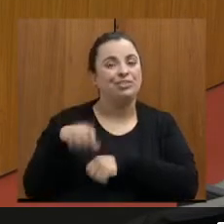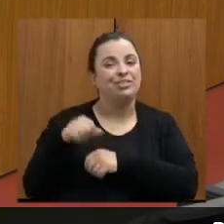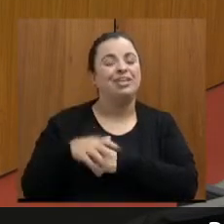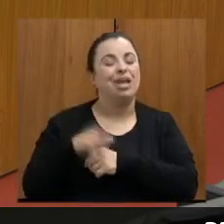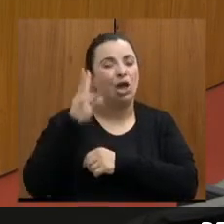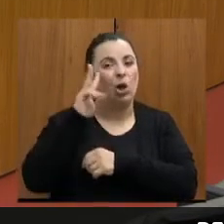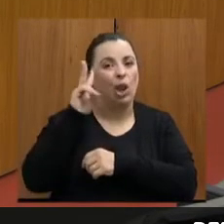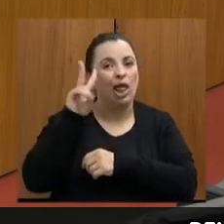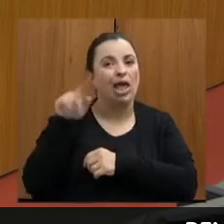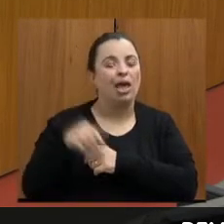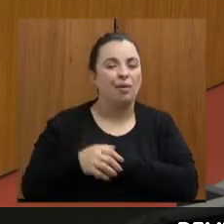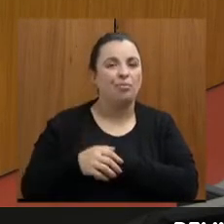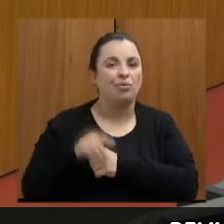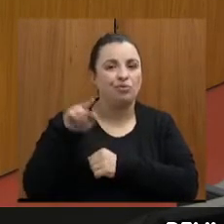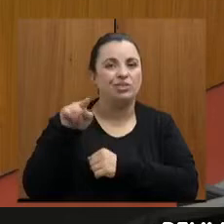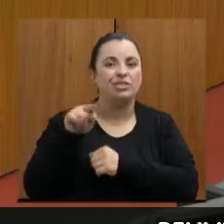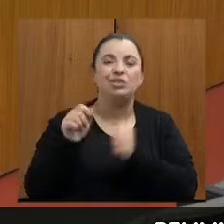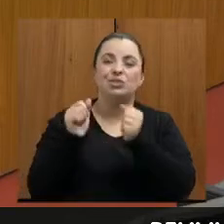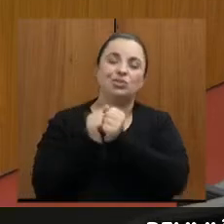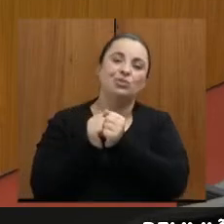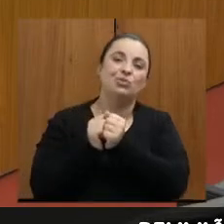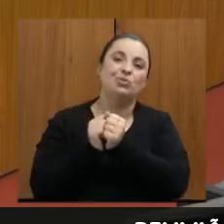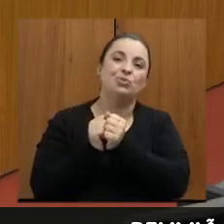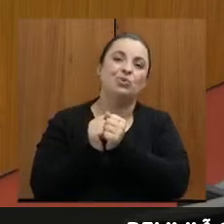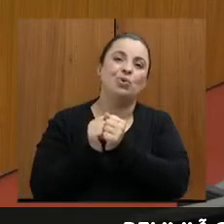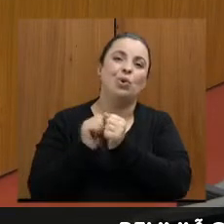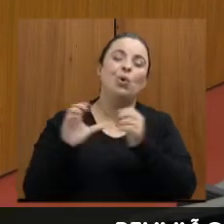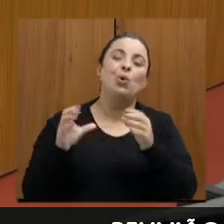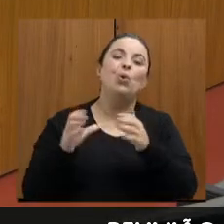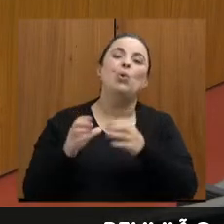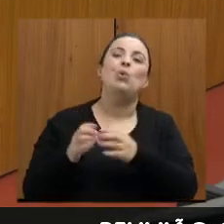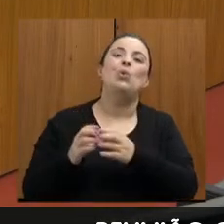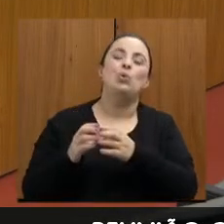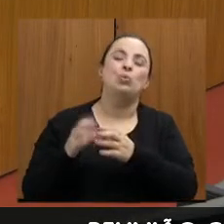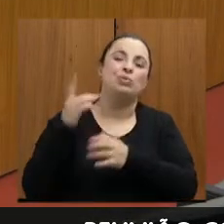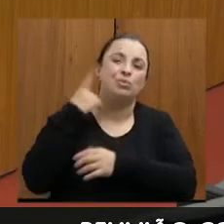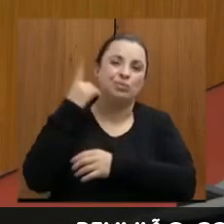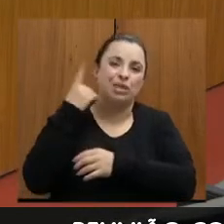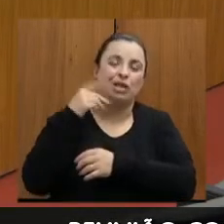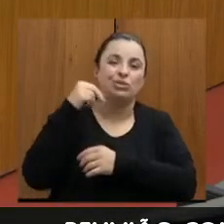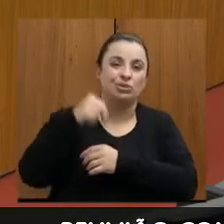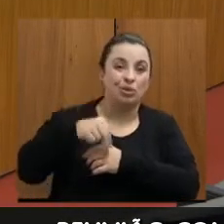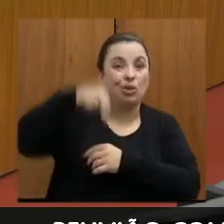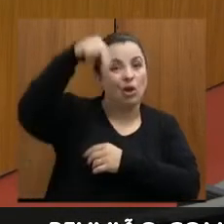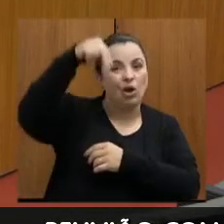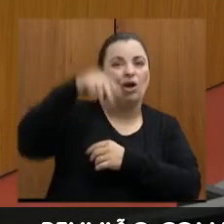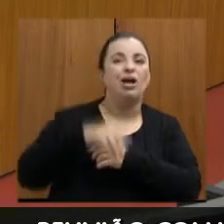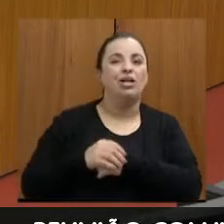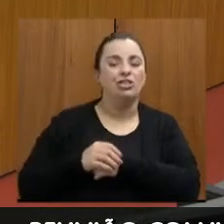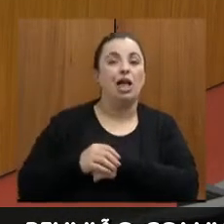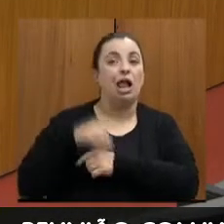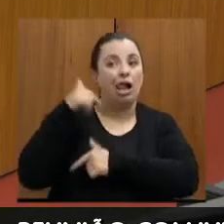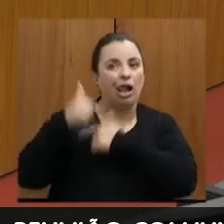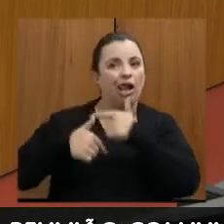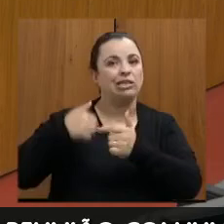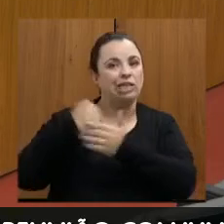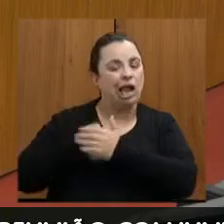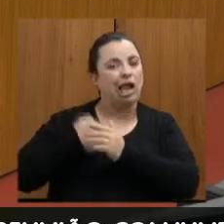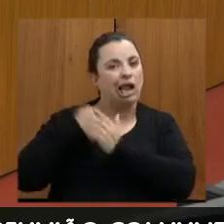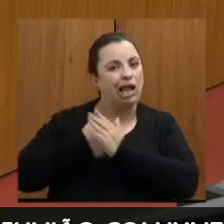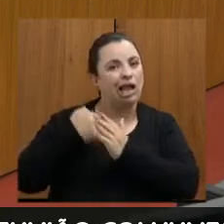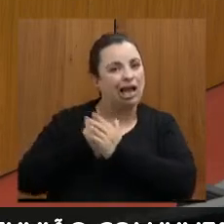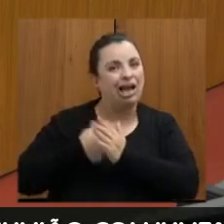soro comprar o senhor junto com a bancada do Norte deve tá vontade do Norte e ativa nessa casa